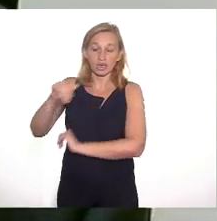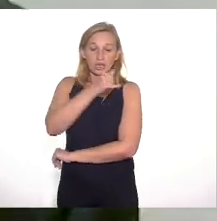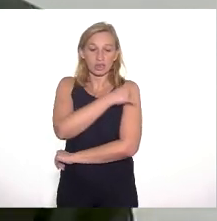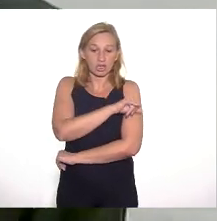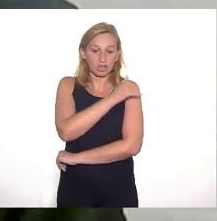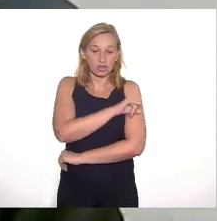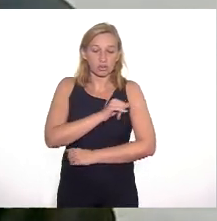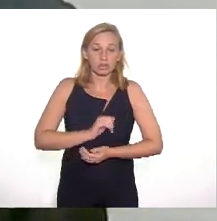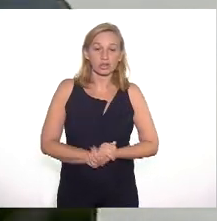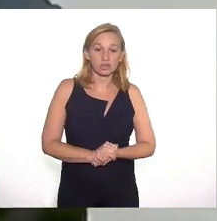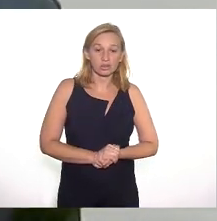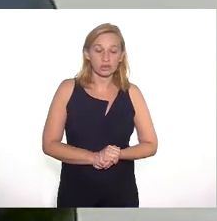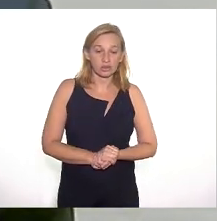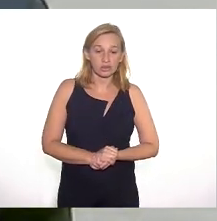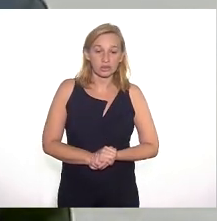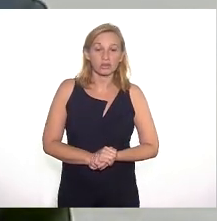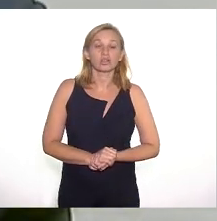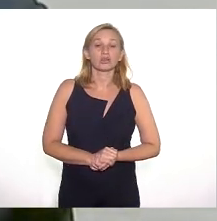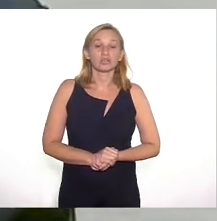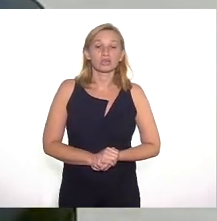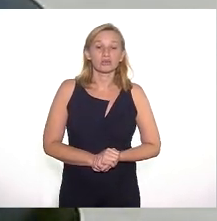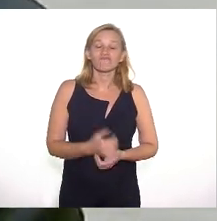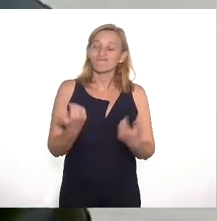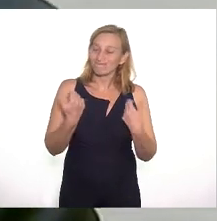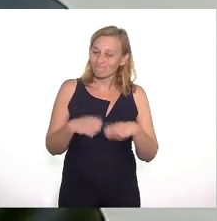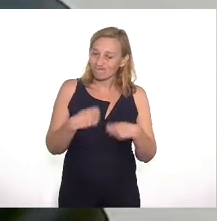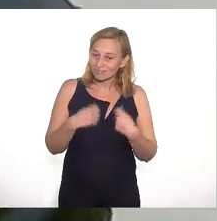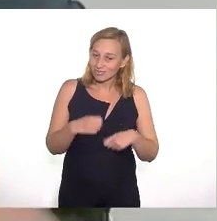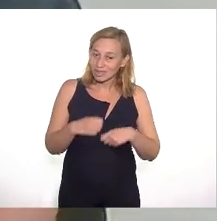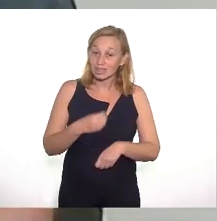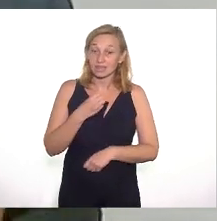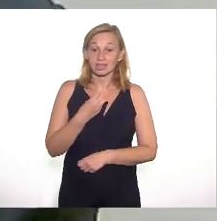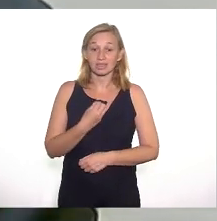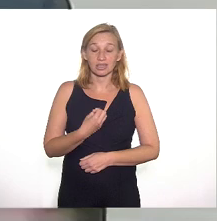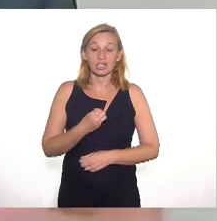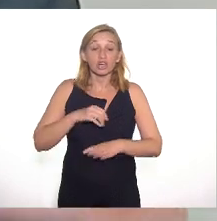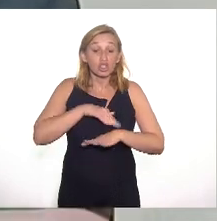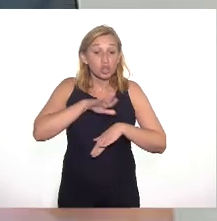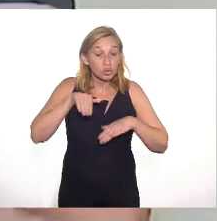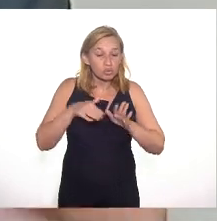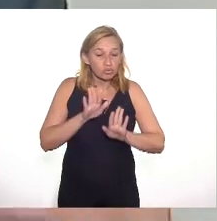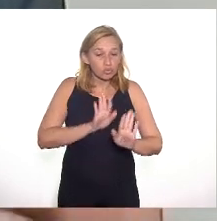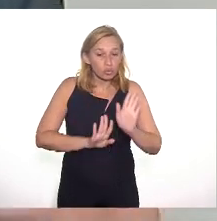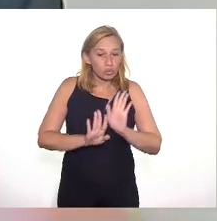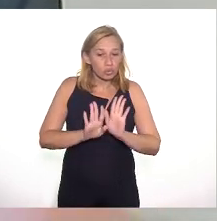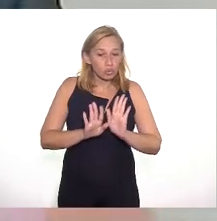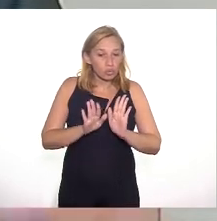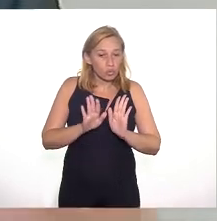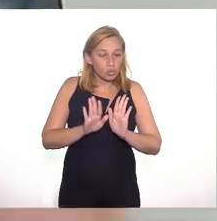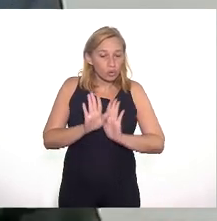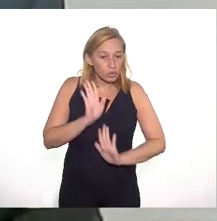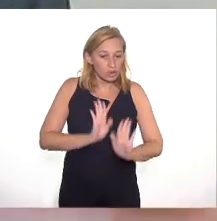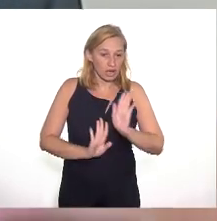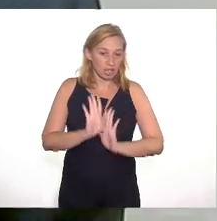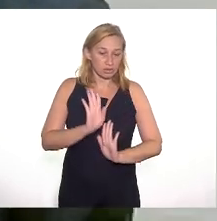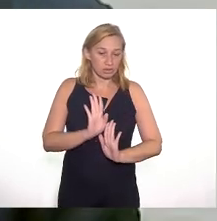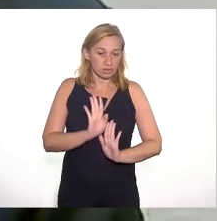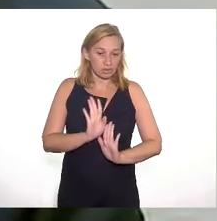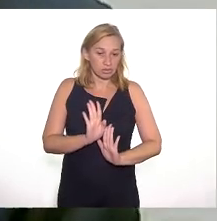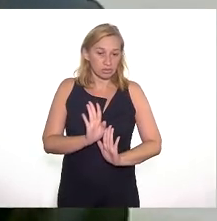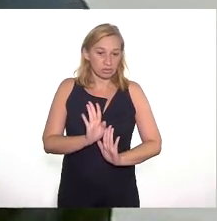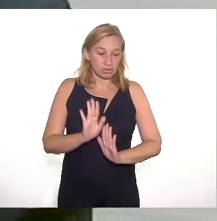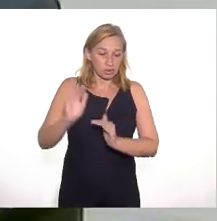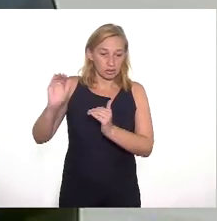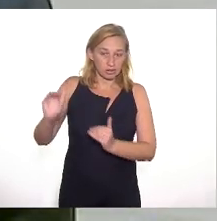de fato e que havia uma necessidade ímpar de que todo cuidado fosse dado a este